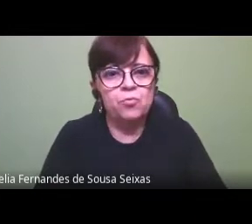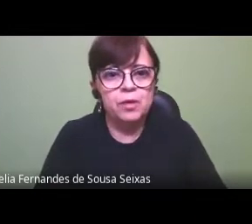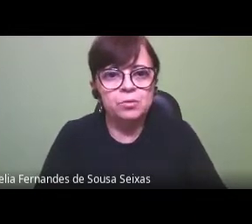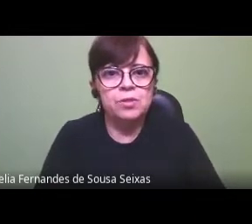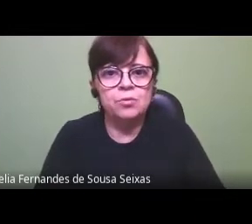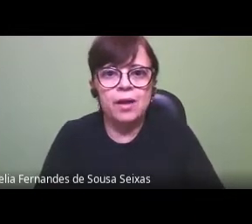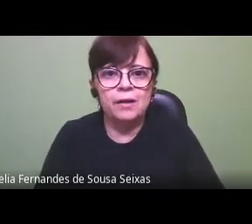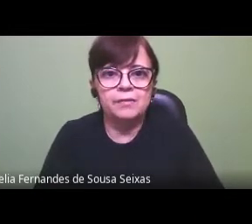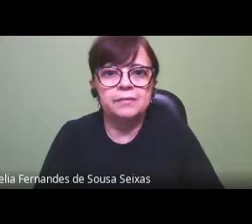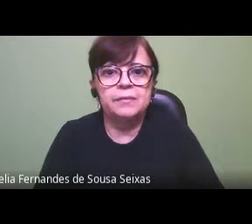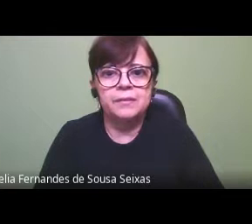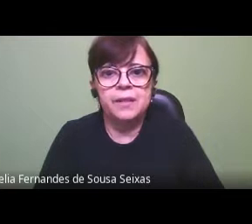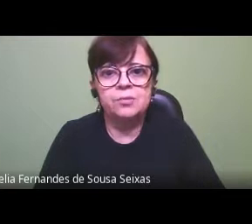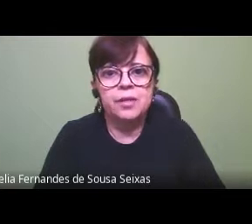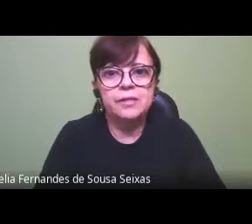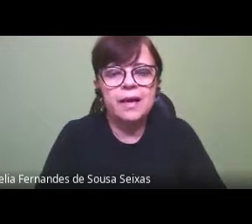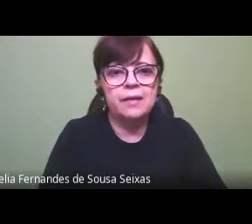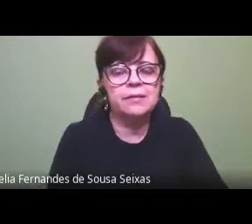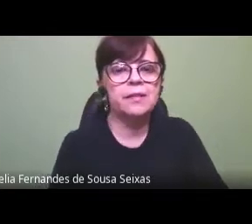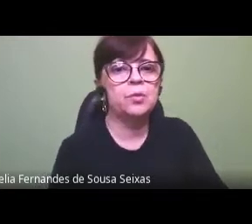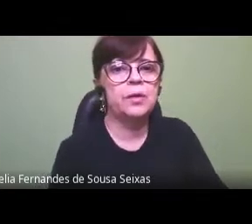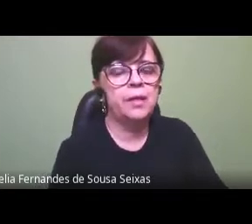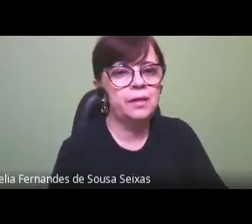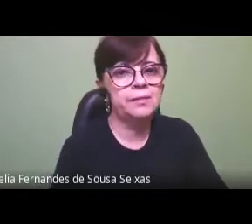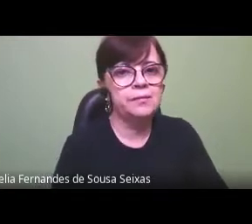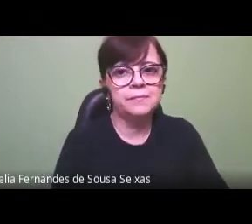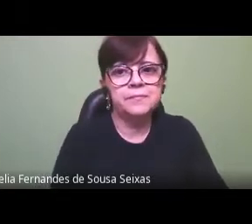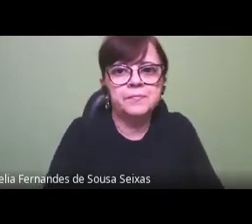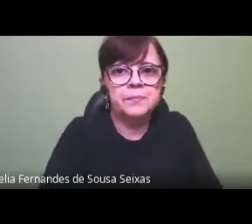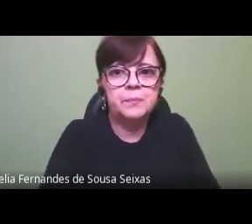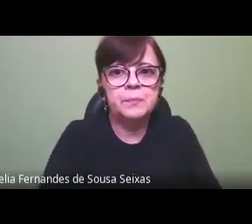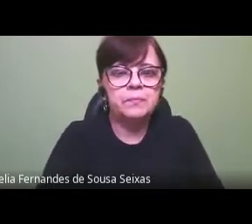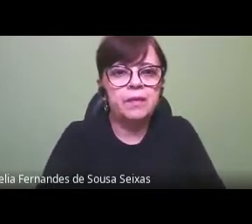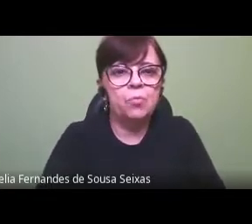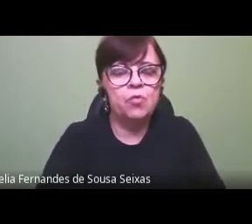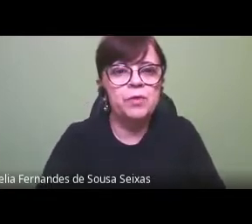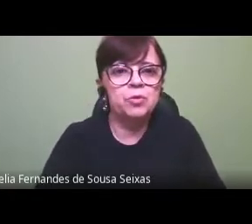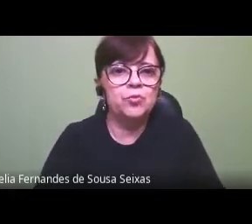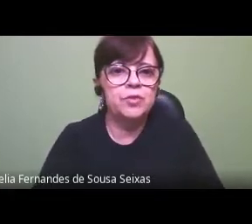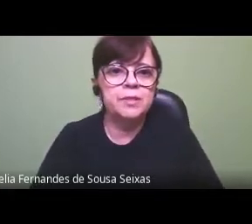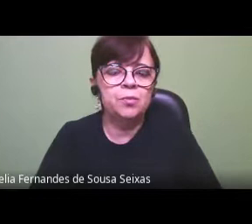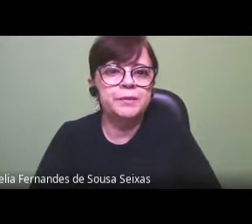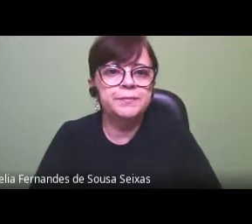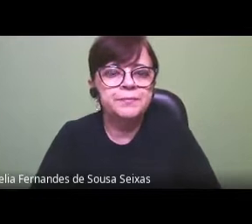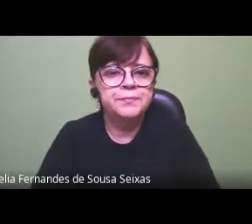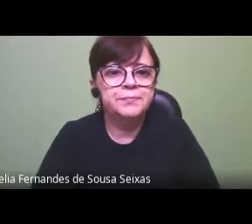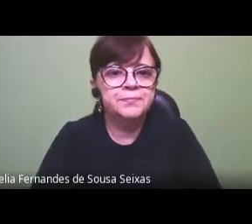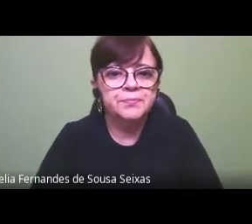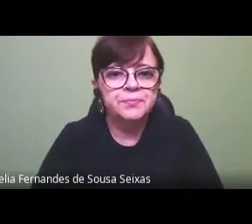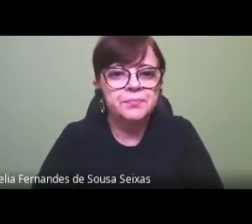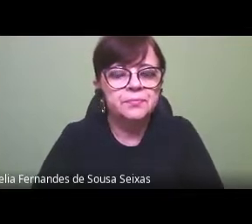Veja esse movimento circular. Isso que está escrito aí é assim. É o movimento que eu fiz agora.